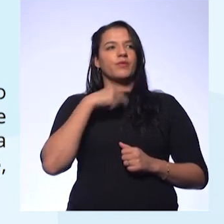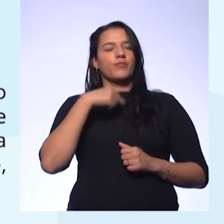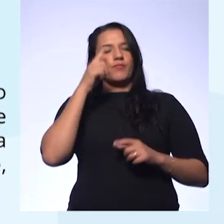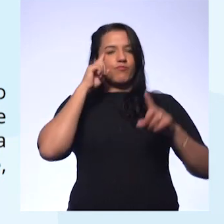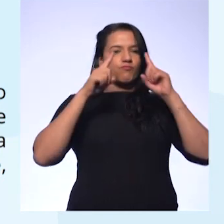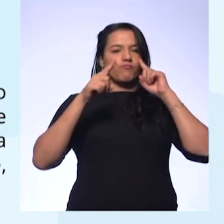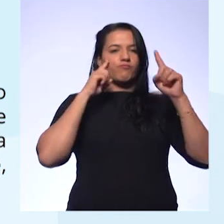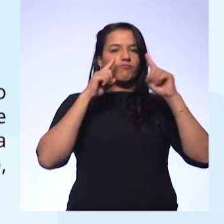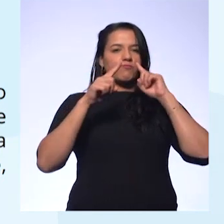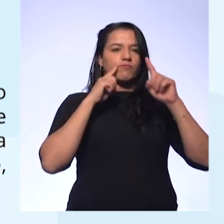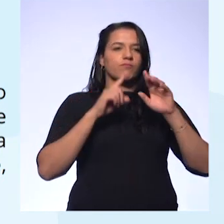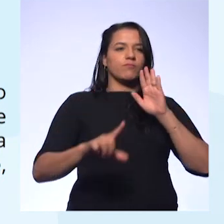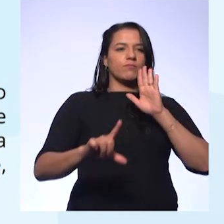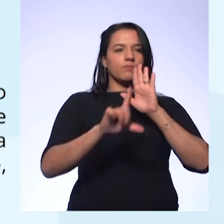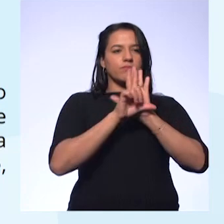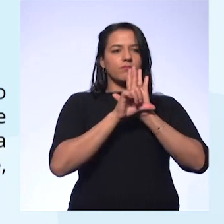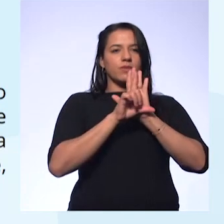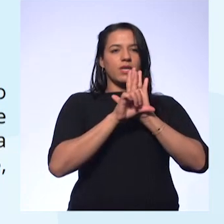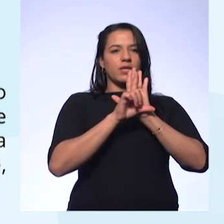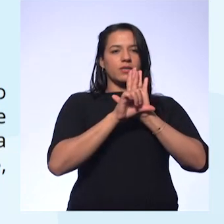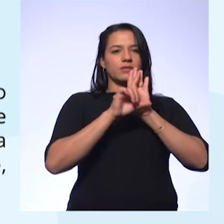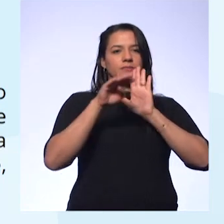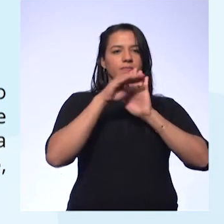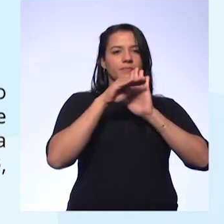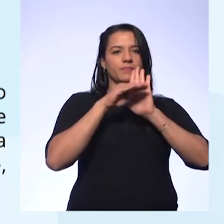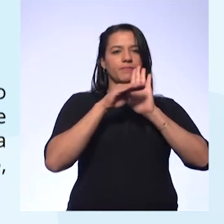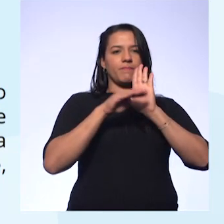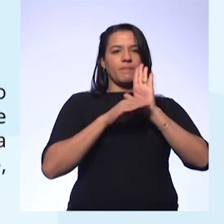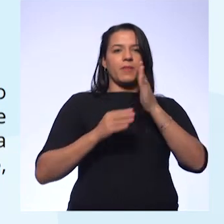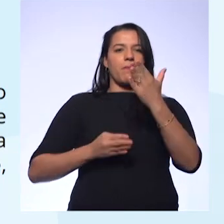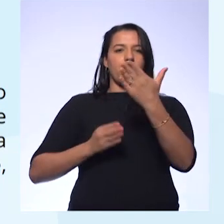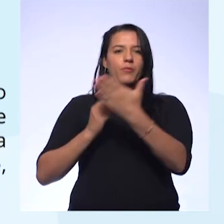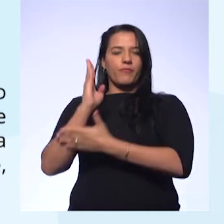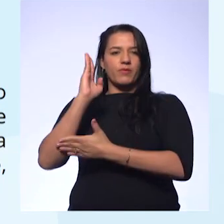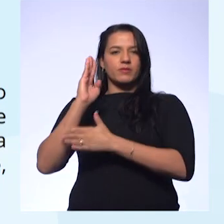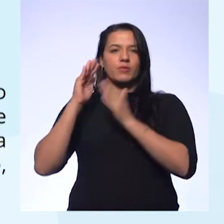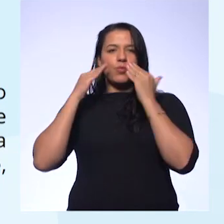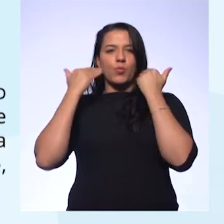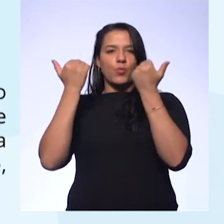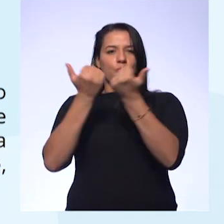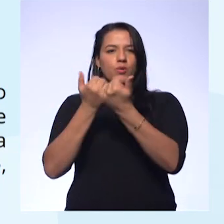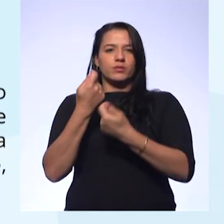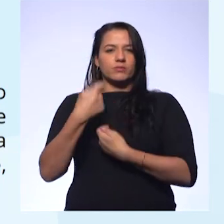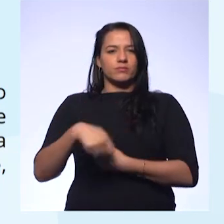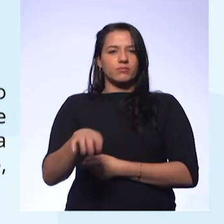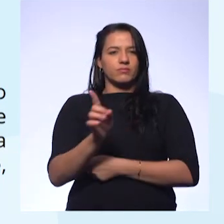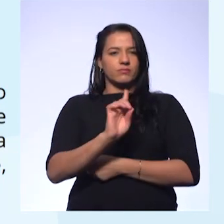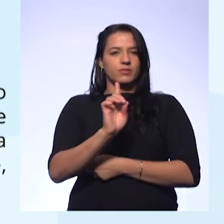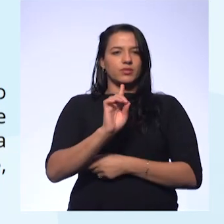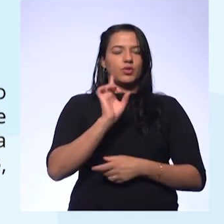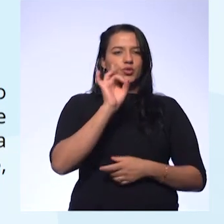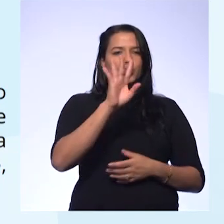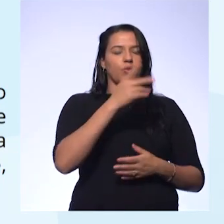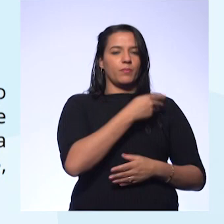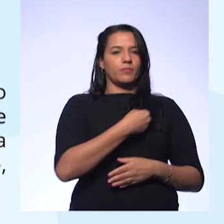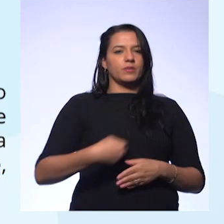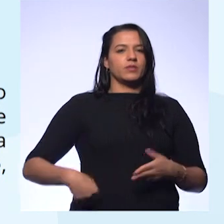meio de decretos-leis. São leis que não precisam de aprovação do Congresso para fazer valer. O próprio presidente assina e